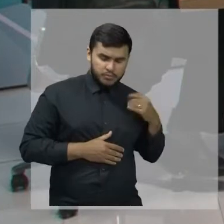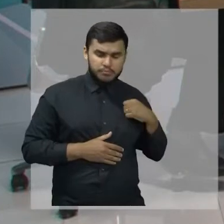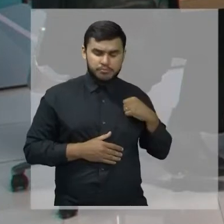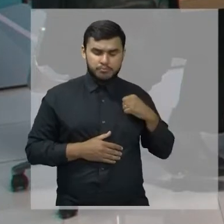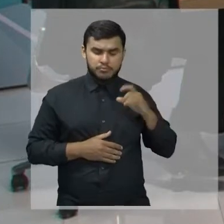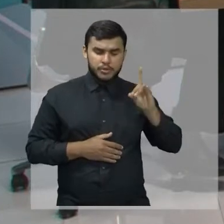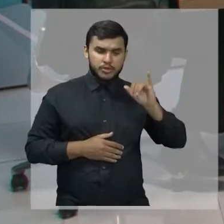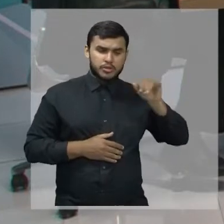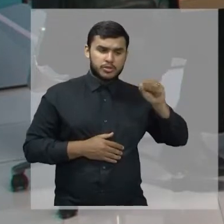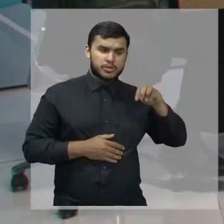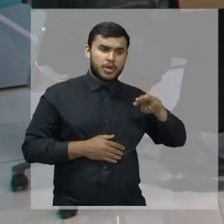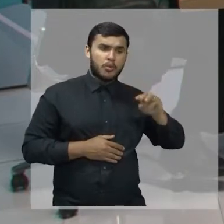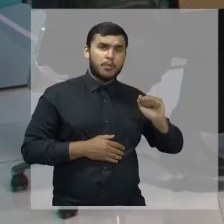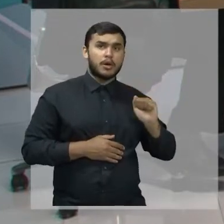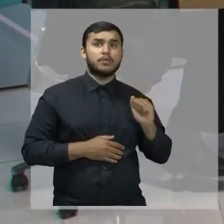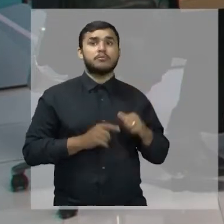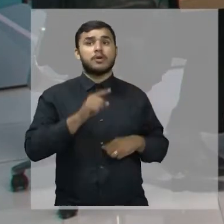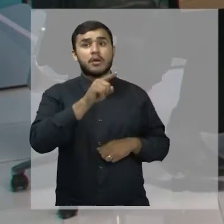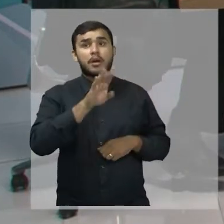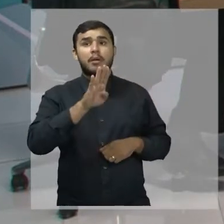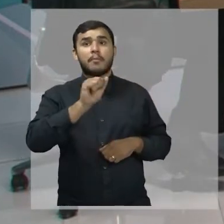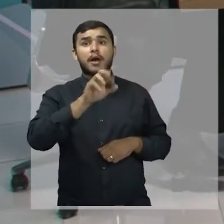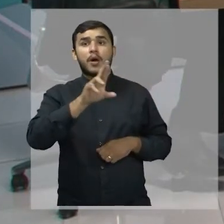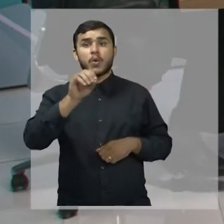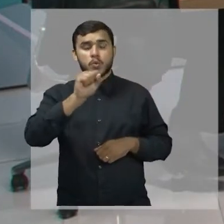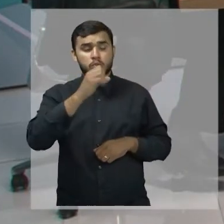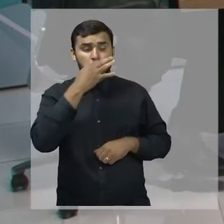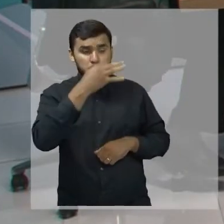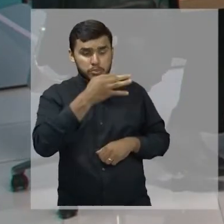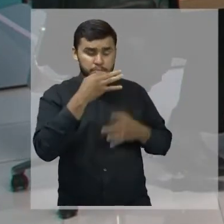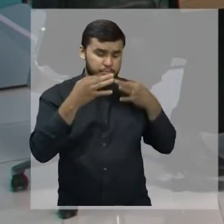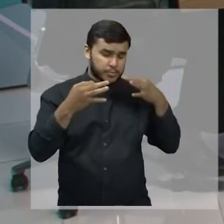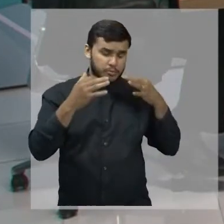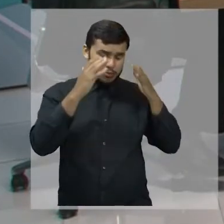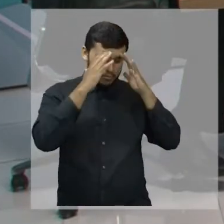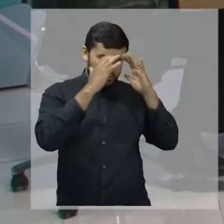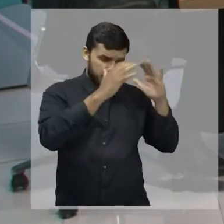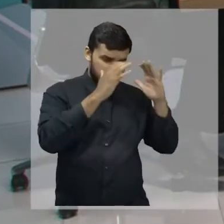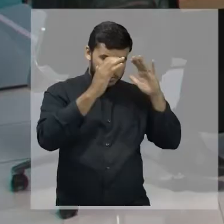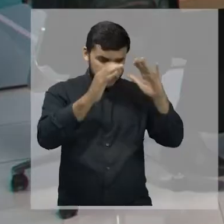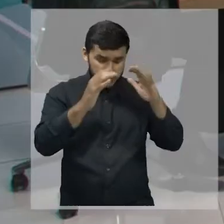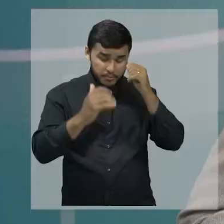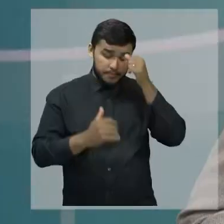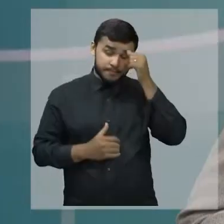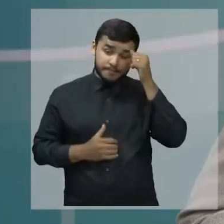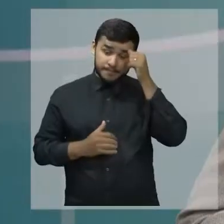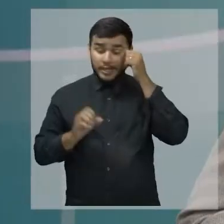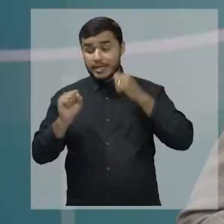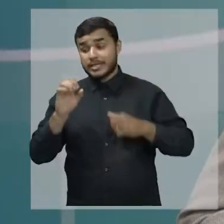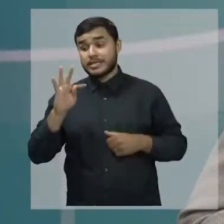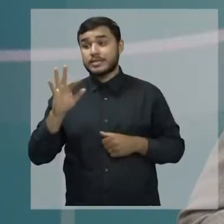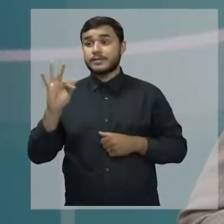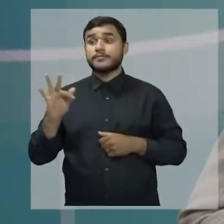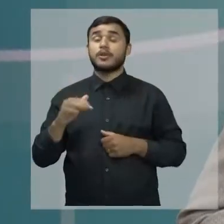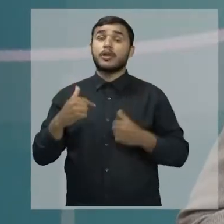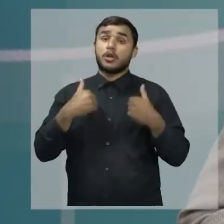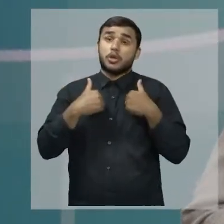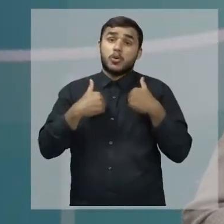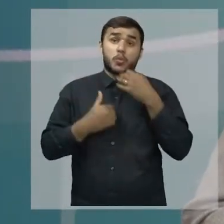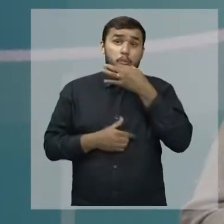todas respeitadas. Agora, no final, a gente vai ver o que o Supremo vai decidir, e eu espero que seja,